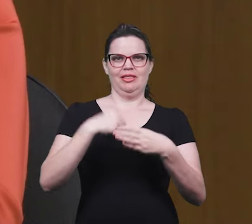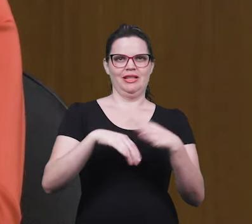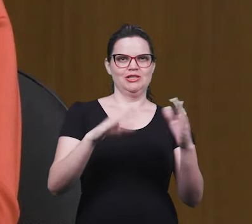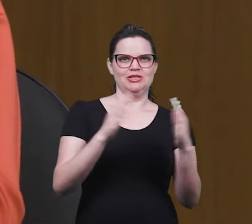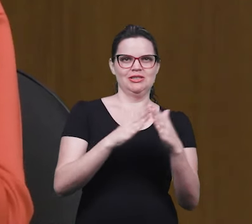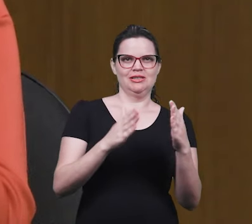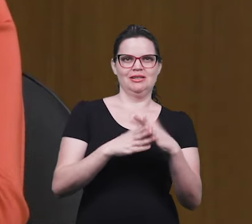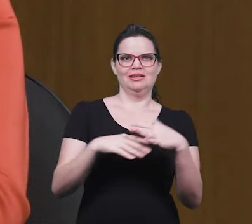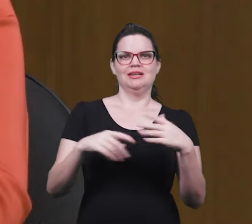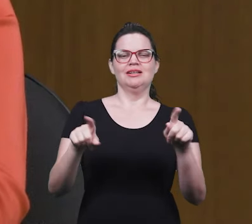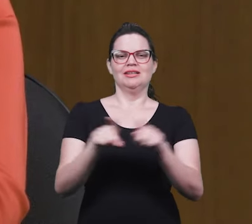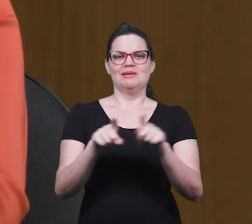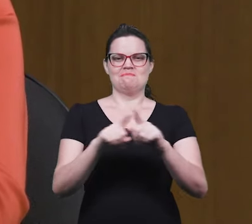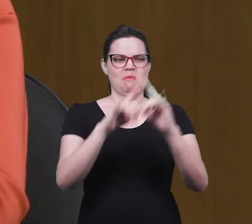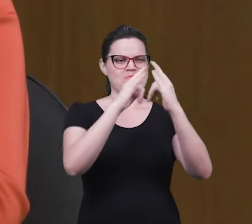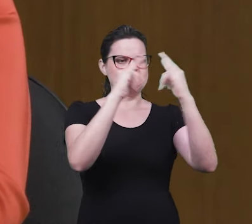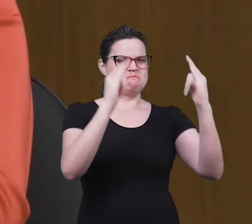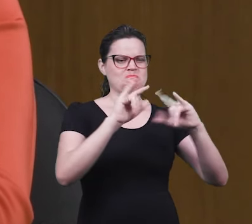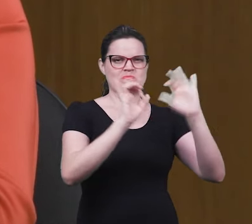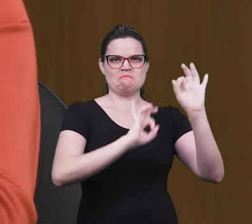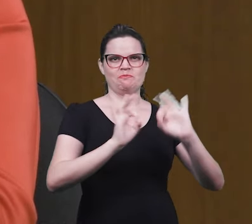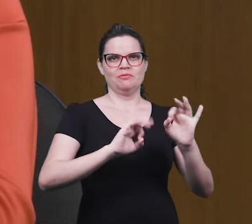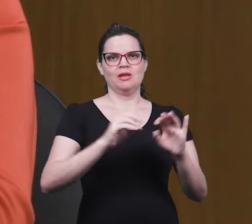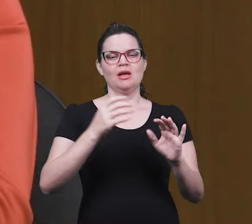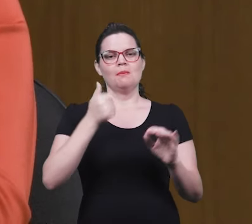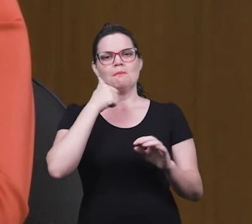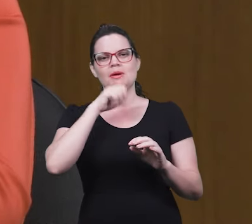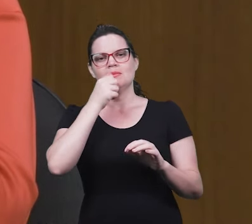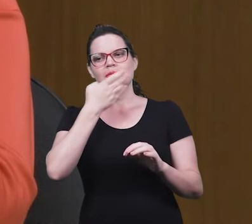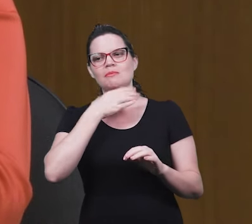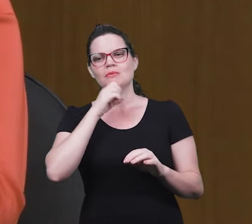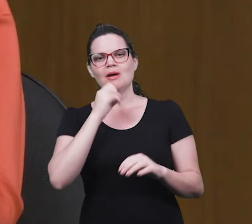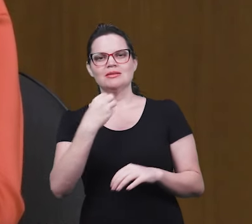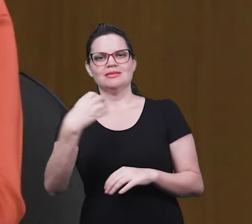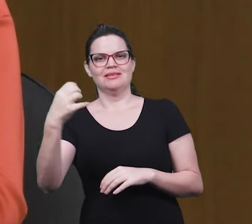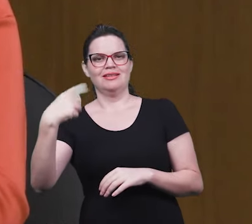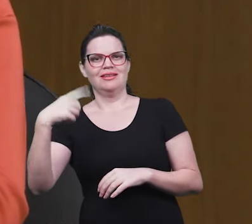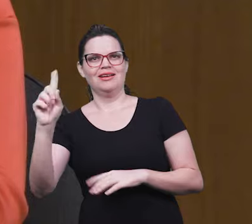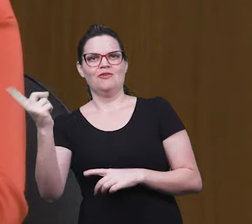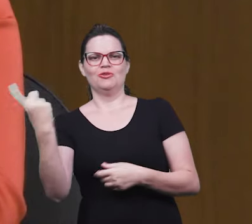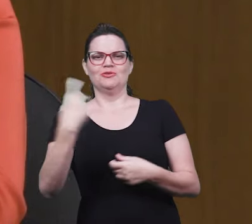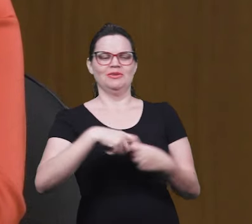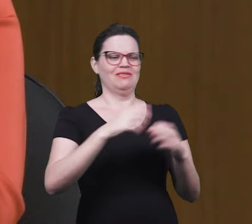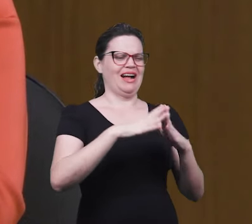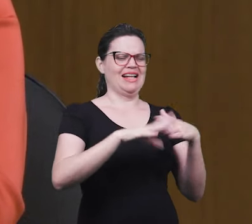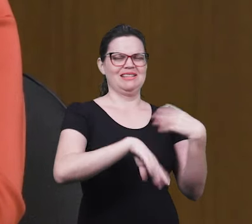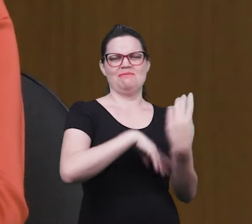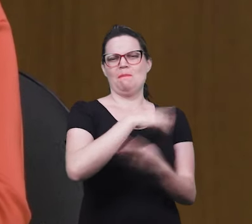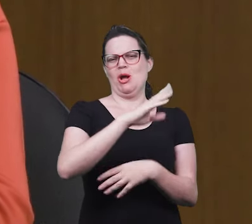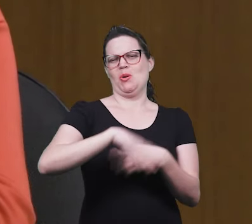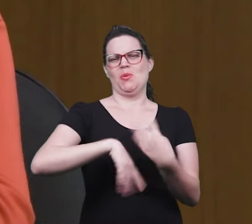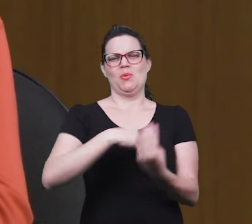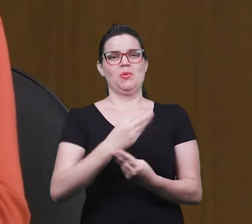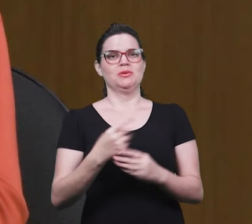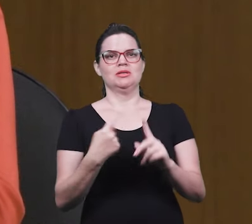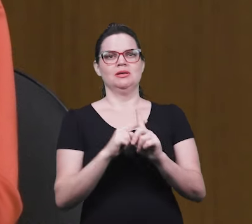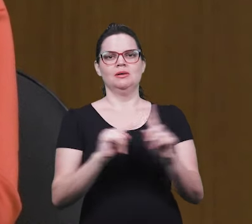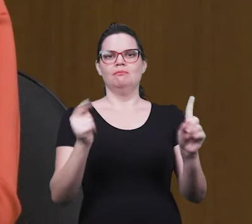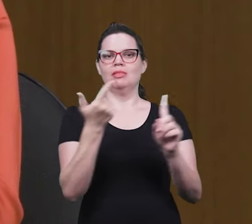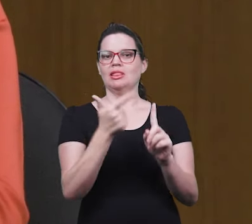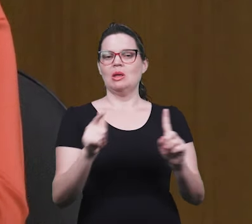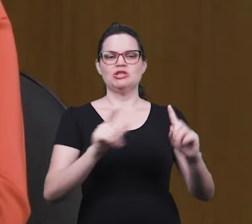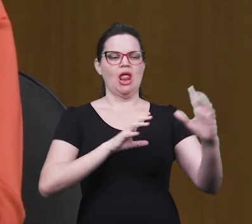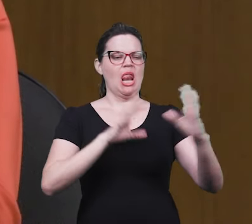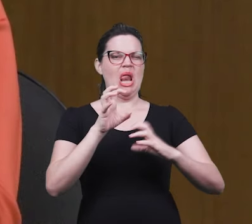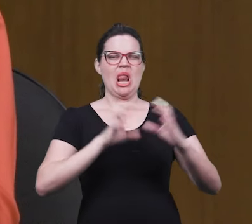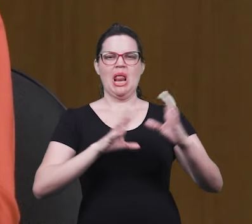casa, fazendo barracas. Papai saía com mamãe, quando voltava a casa estava toda bagunçada, mas não havia